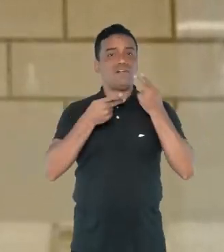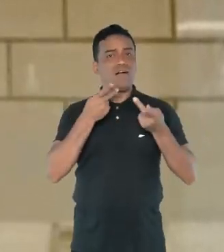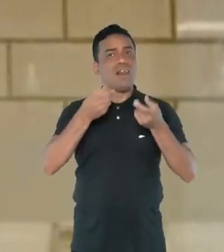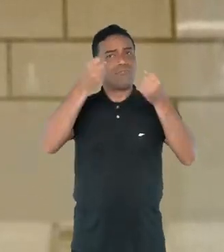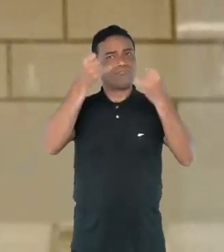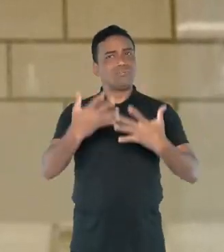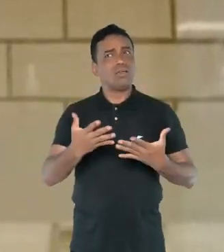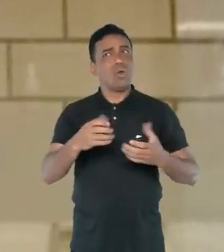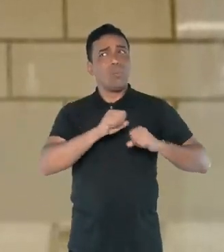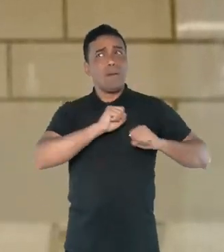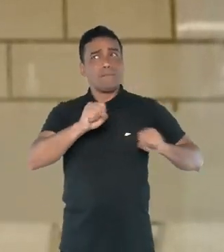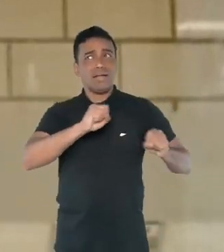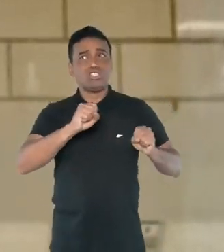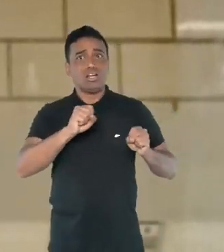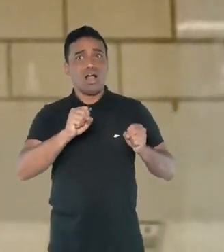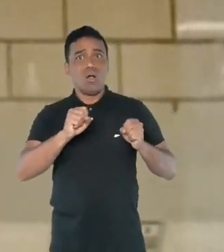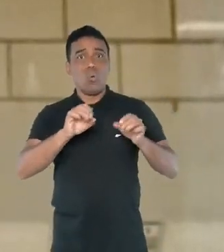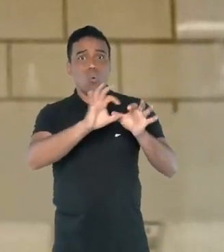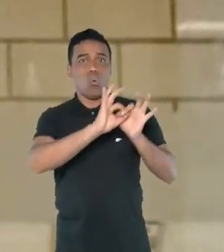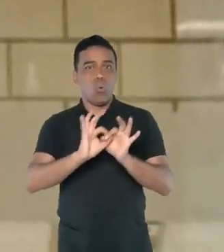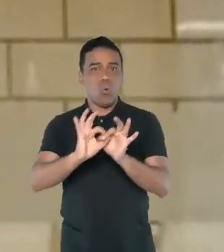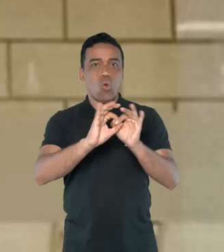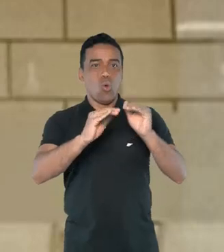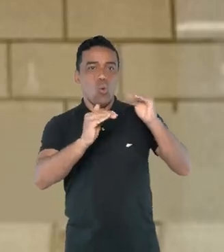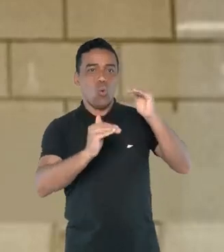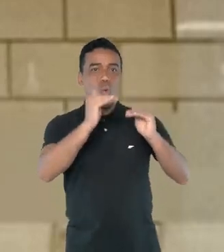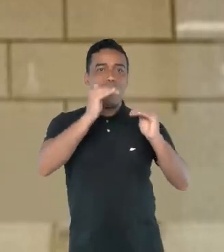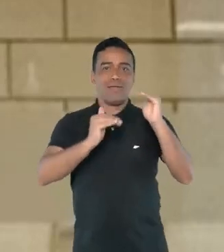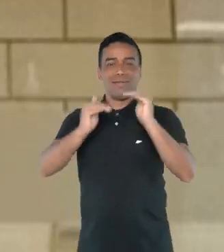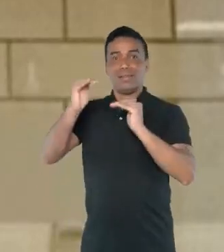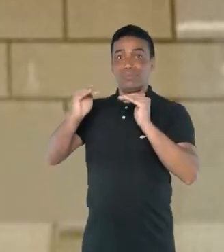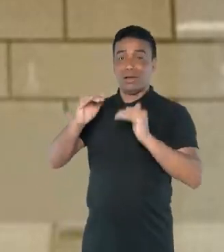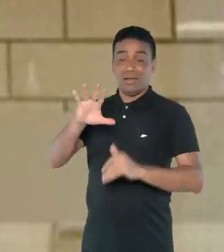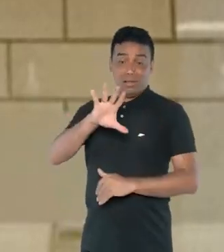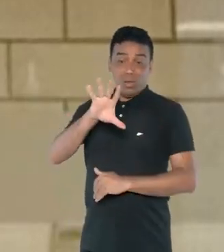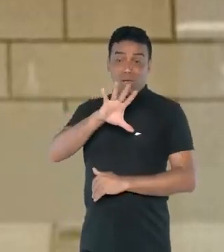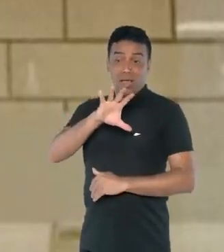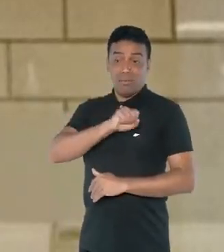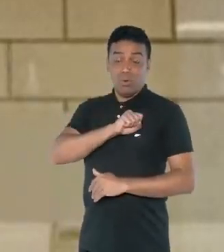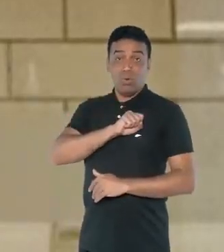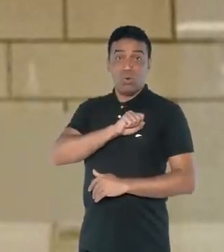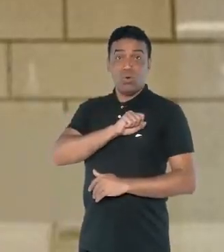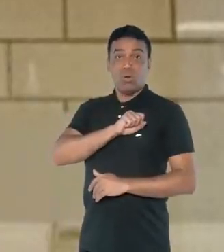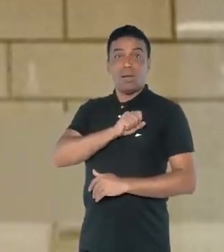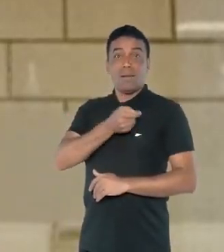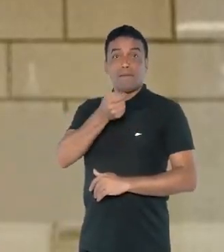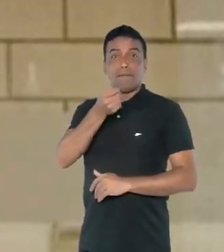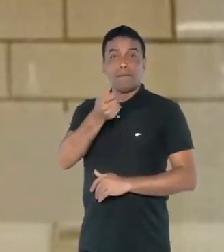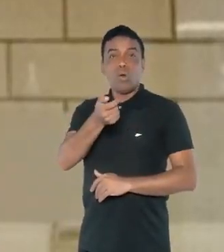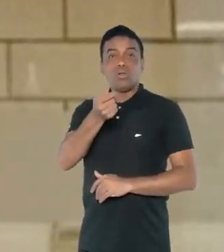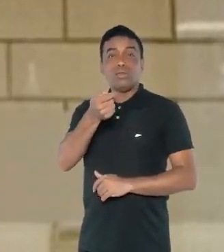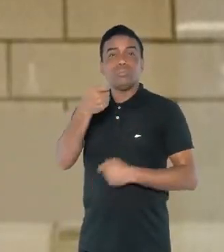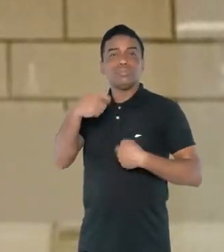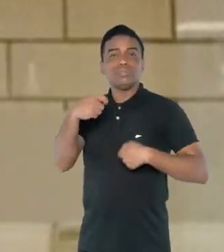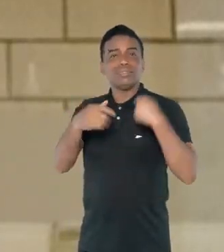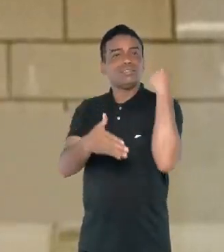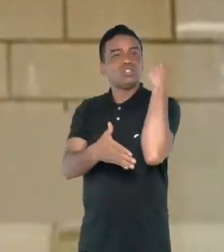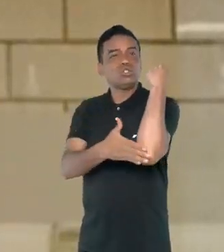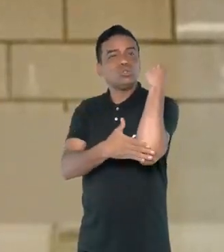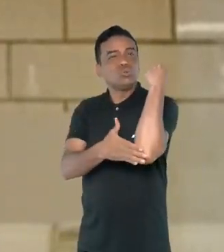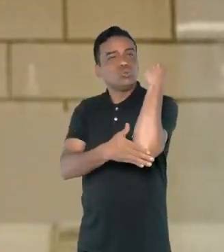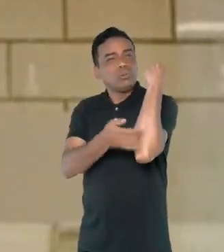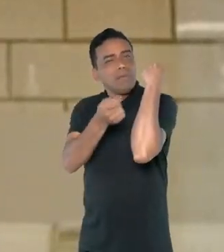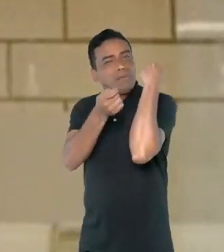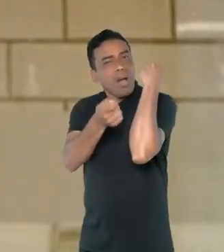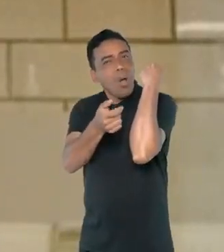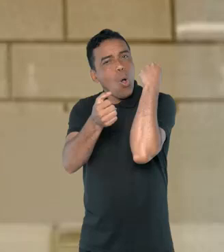uma paixão tempera a outra, né? Então ele vai falar assim, um amor não sobrevive sem um pouquinho de ciúmes. Mas se o